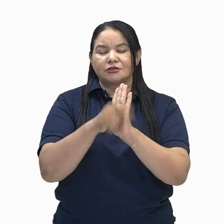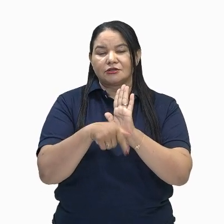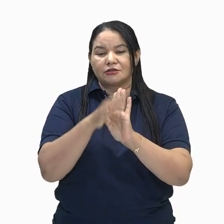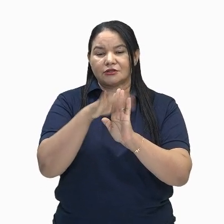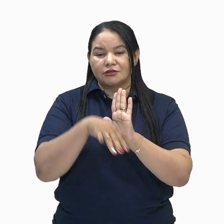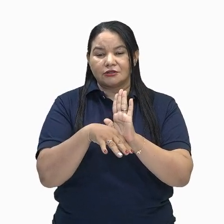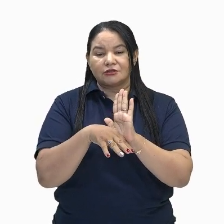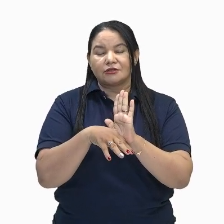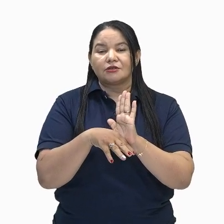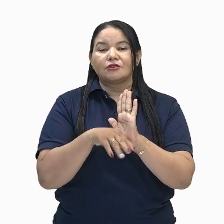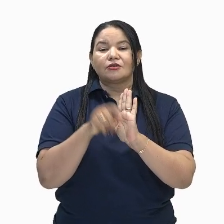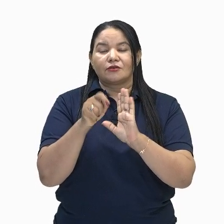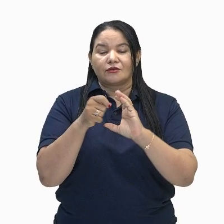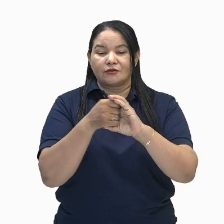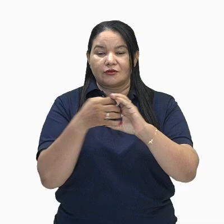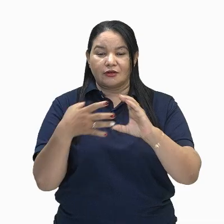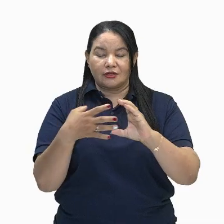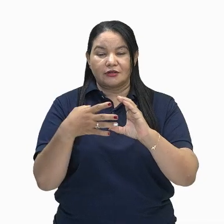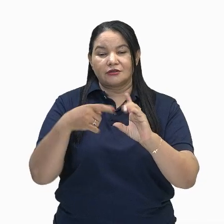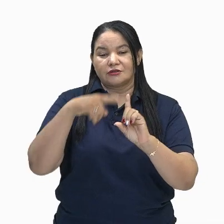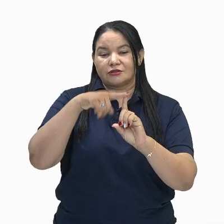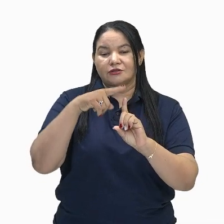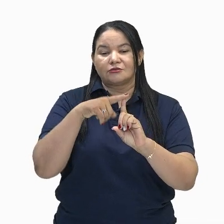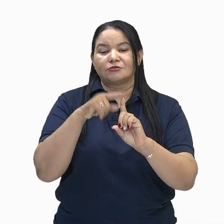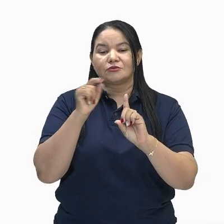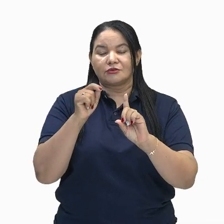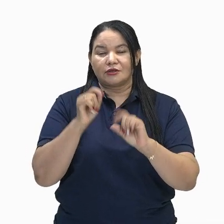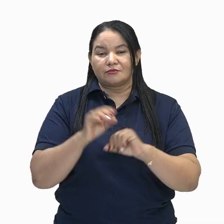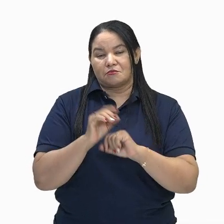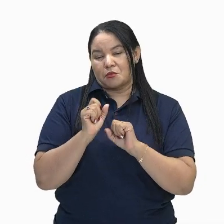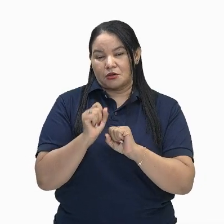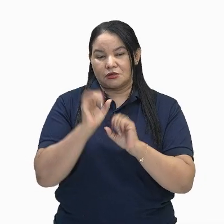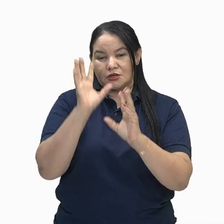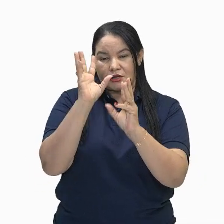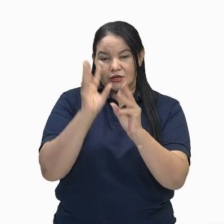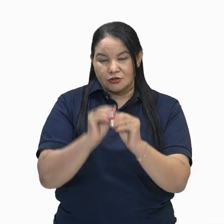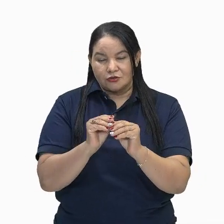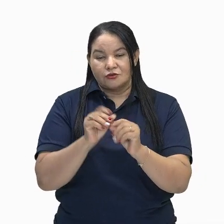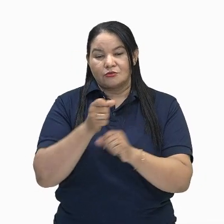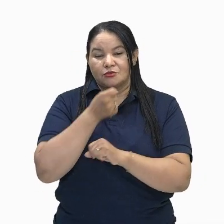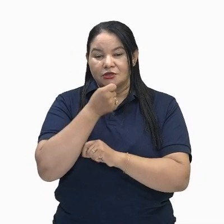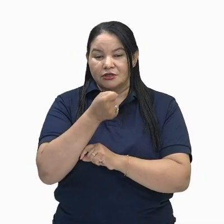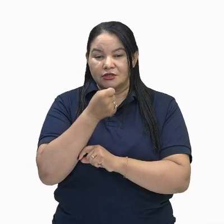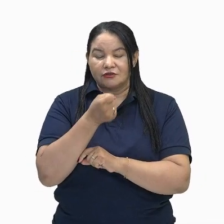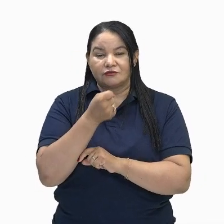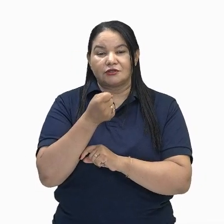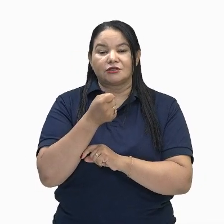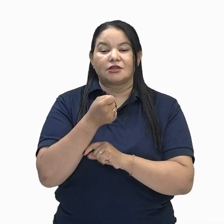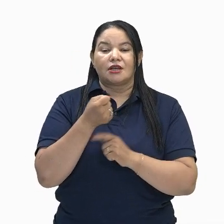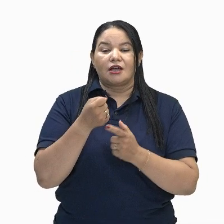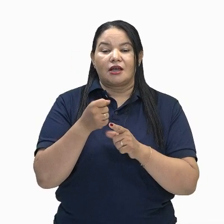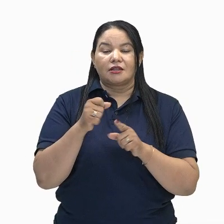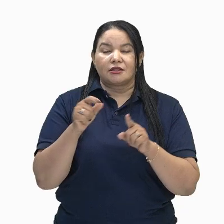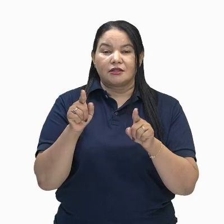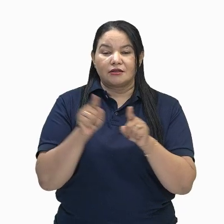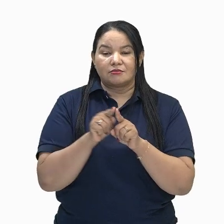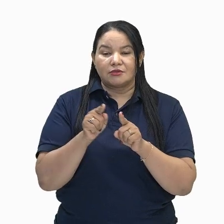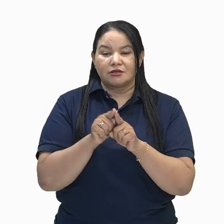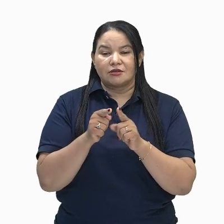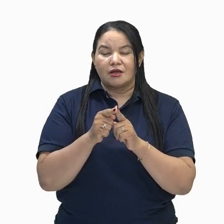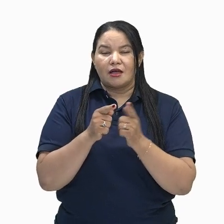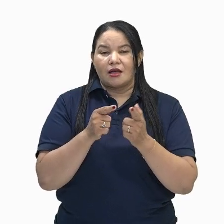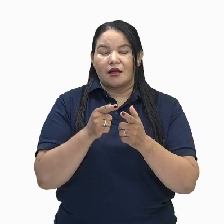essa característica, com esse tipo textual, que é o resumo, a entrevista, as enciclopédias, as palestras,